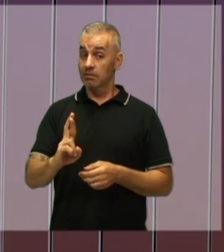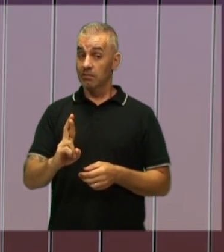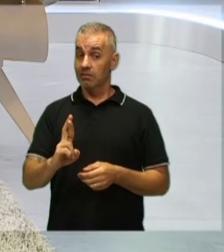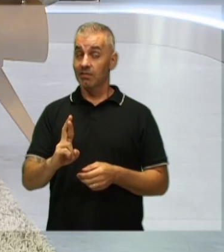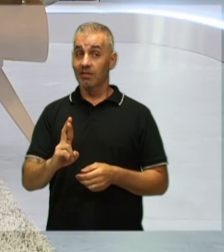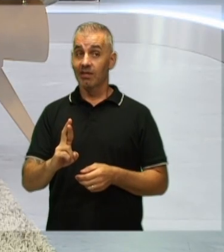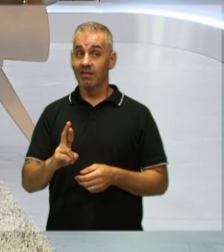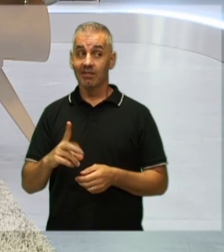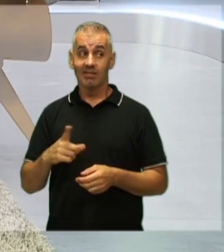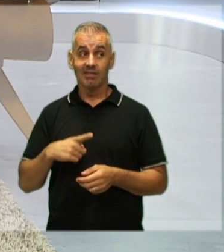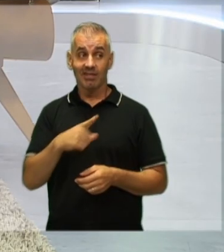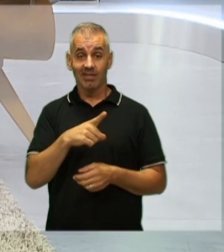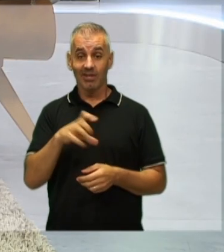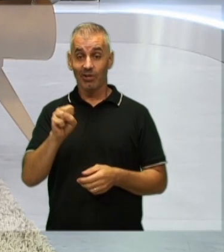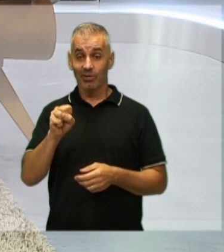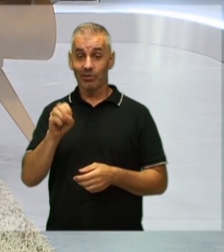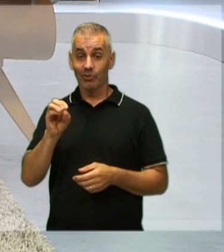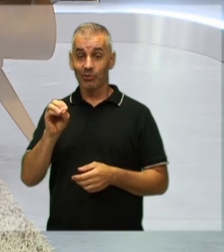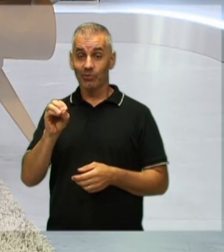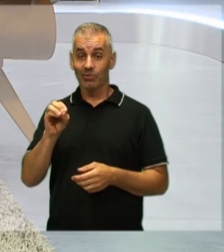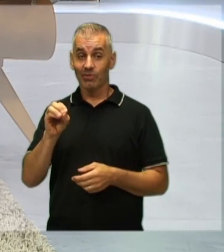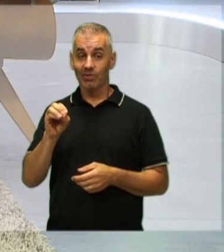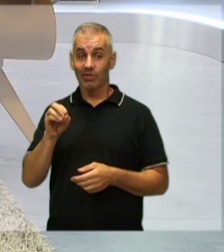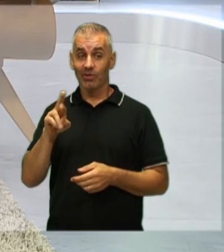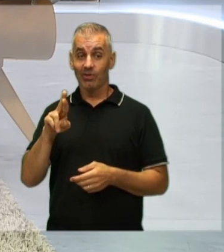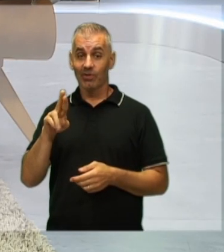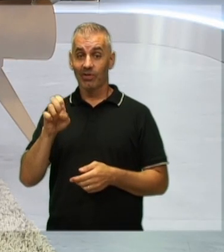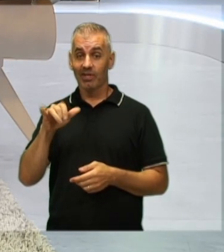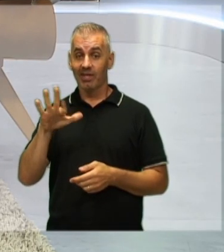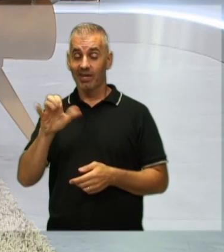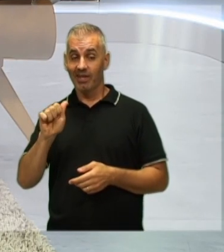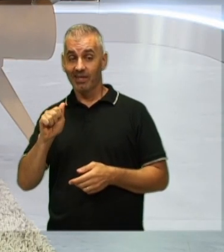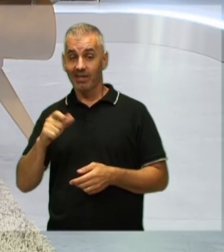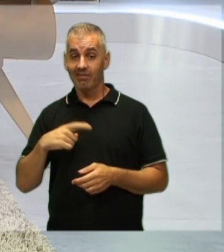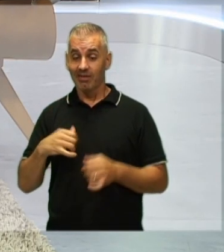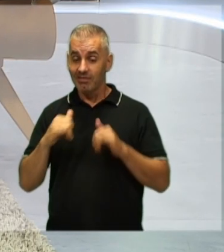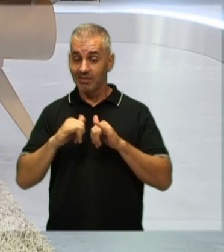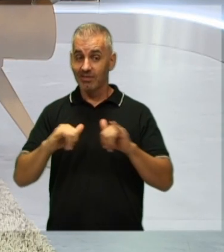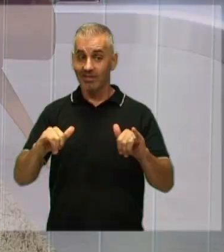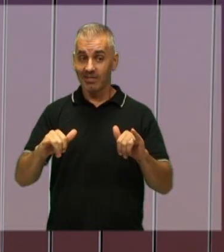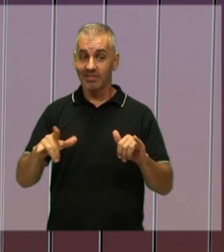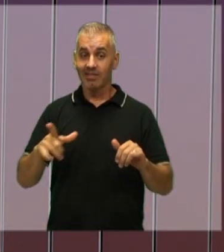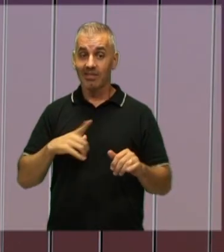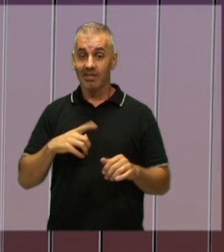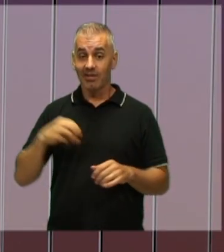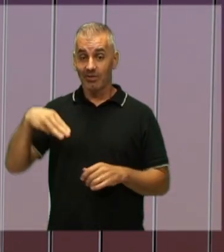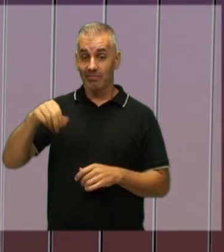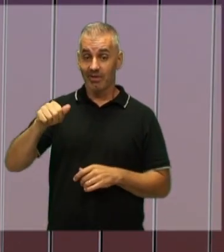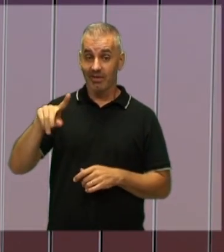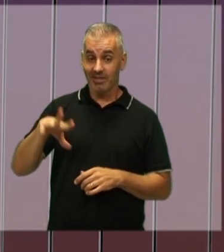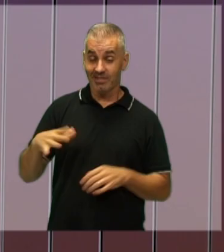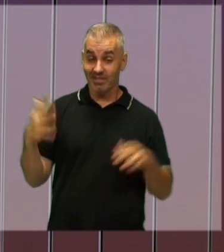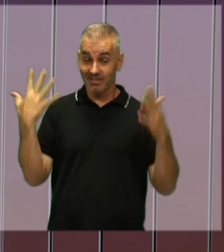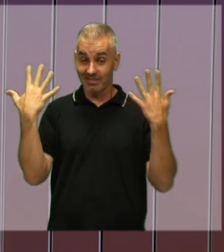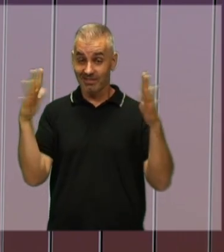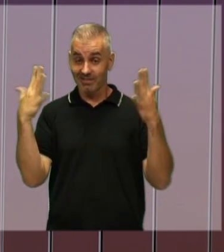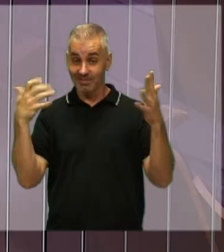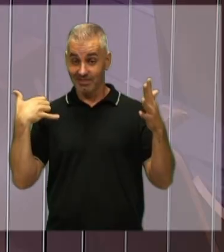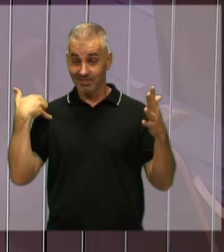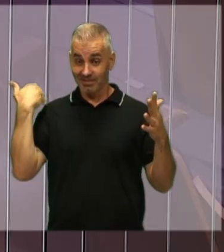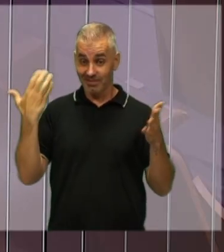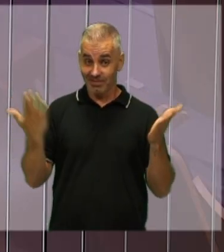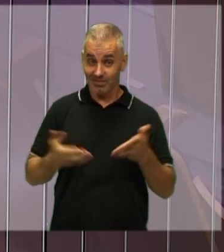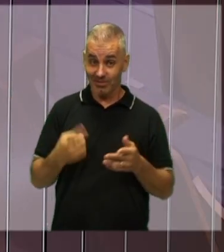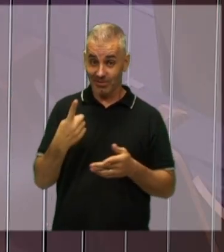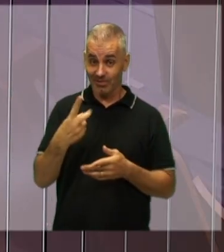que o Maurício está de aniversário hoje, dia 12 de março. Tá? É uma particularidade, meu filho está de aniversário hoje também, meu filho mais velho. Dia 12 de março.